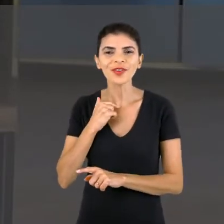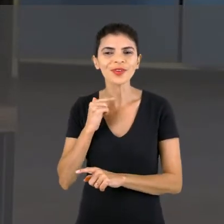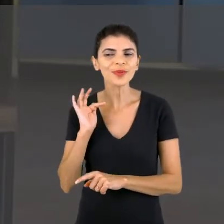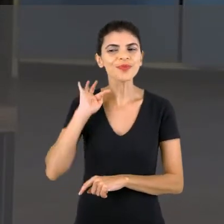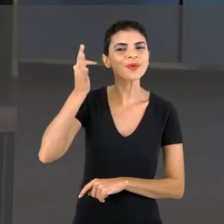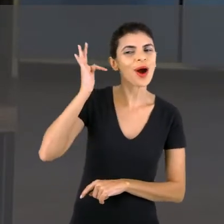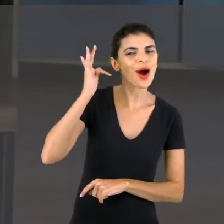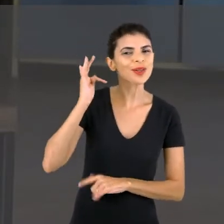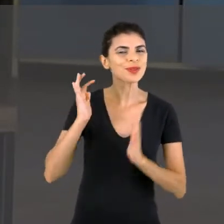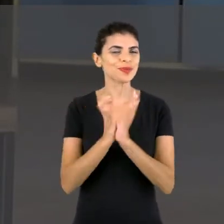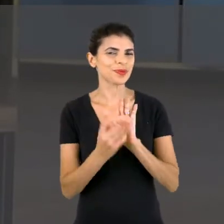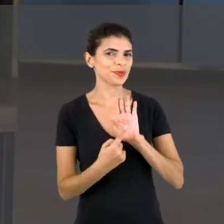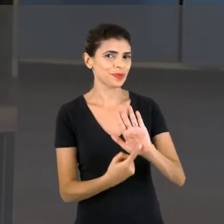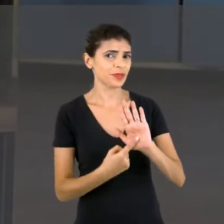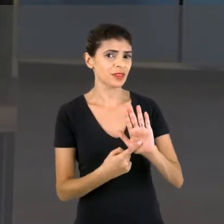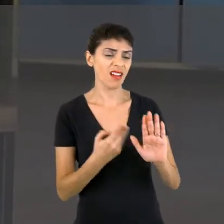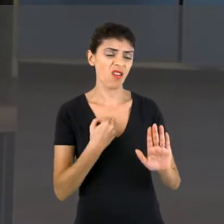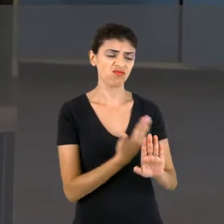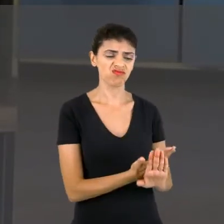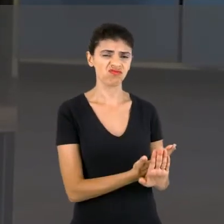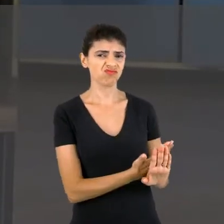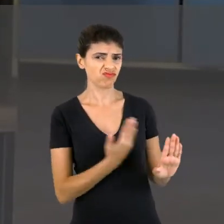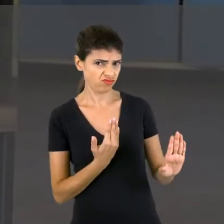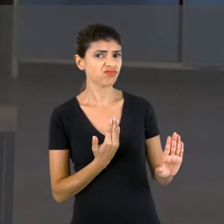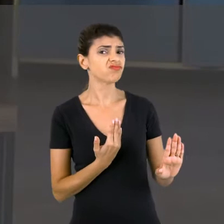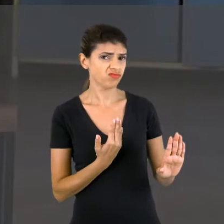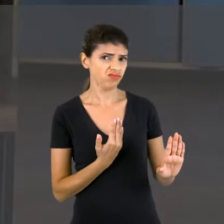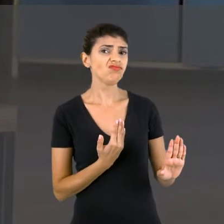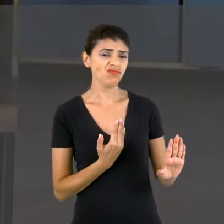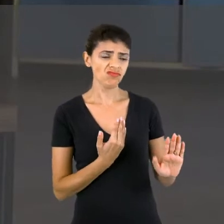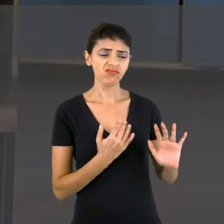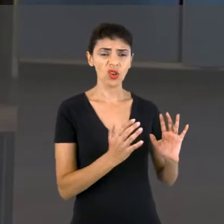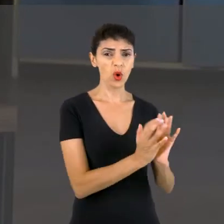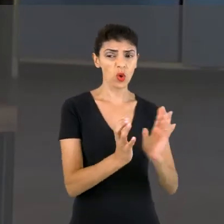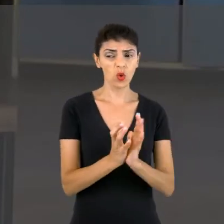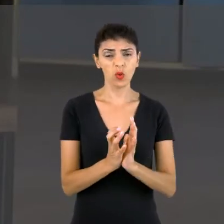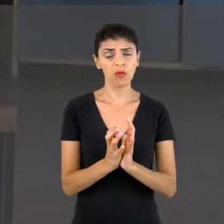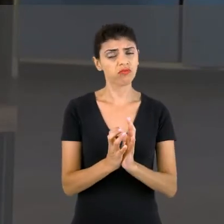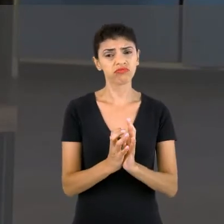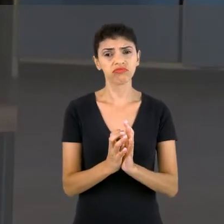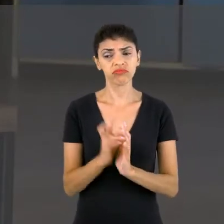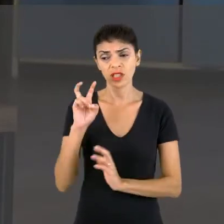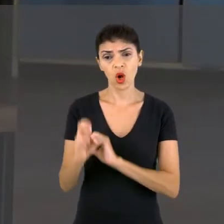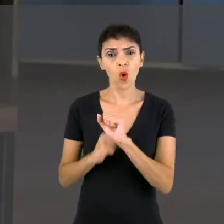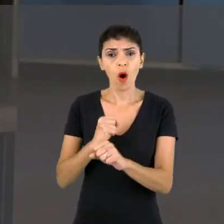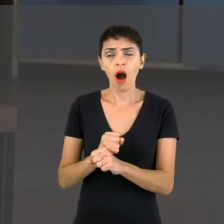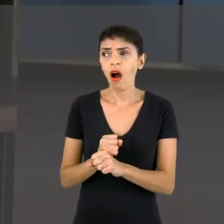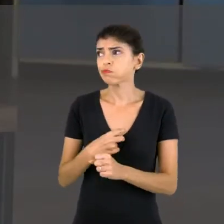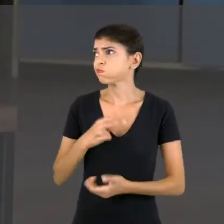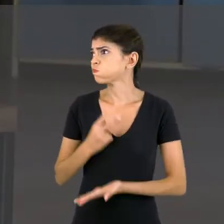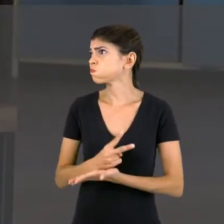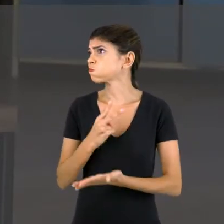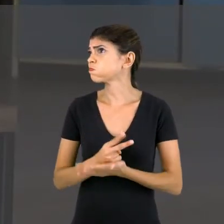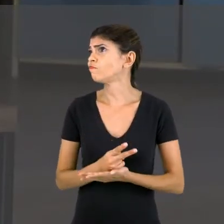estar dentro de um próximo, ou eu vou me afastar da companhia, ou eu vou ficar 5 anos